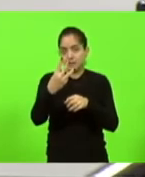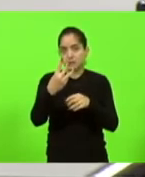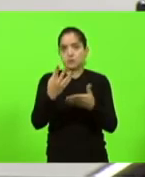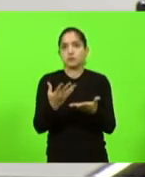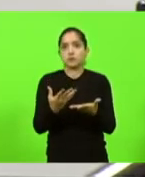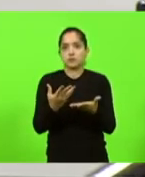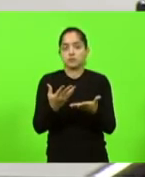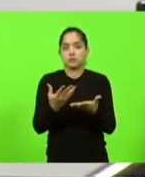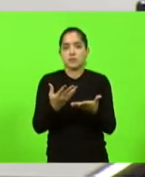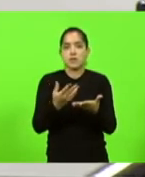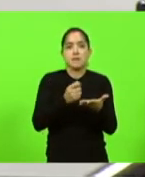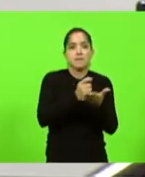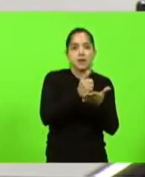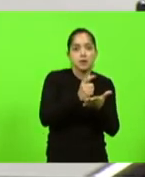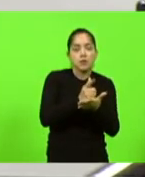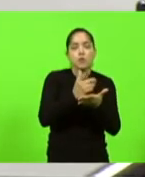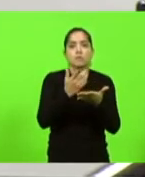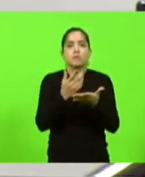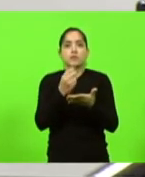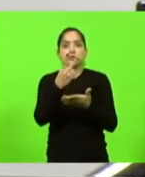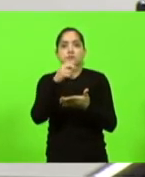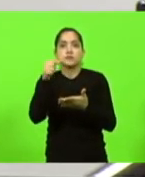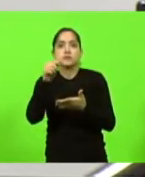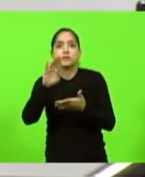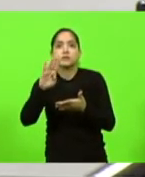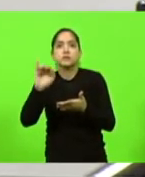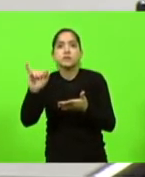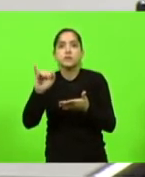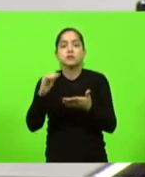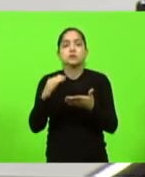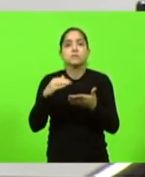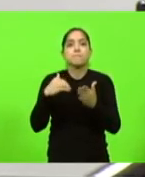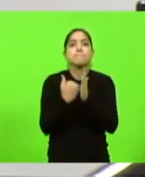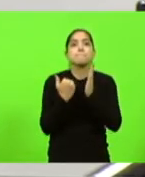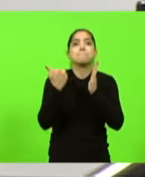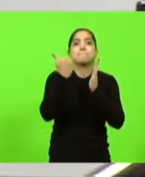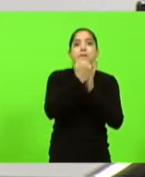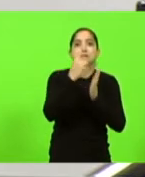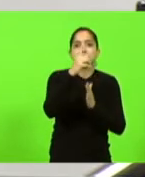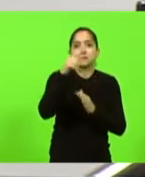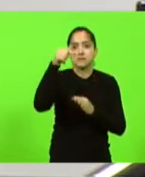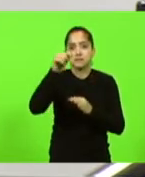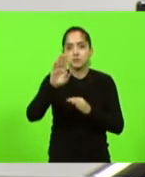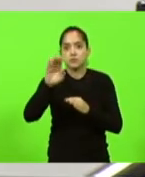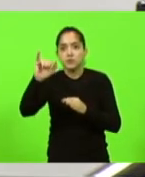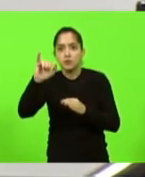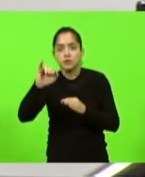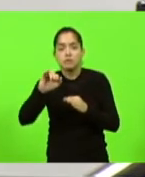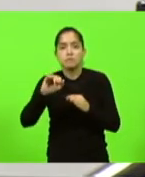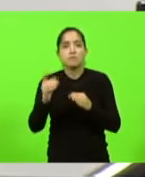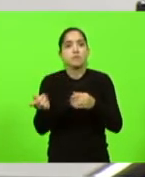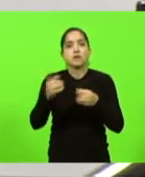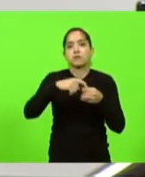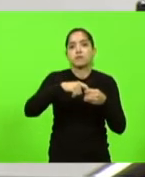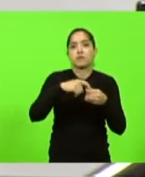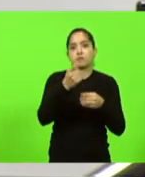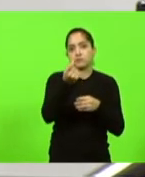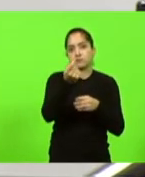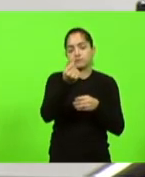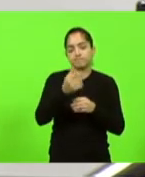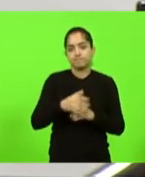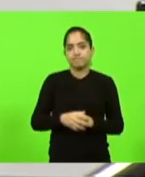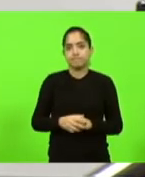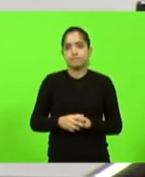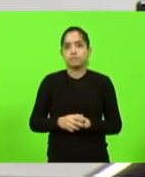trator de 27 milhões, ele está botando mais 17 milhões em cima, para não devolver o dinheiro.